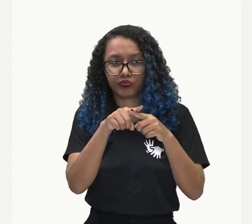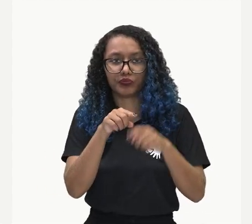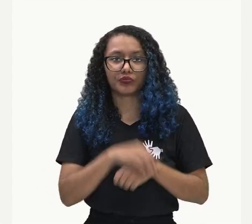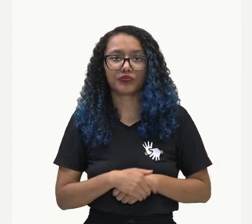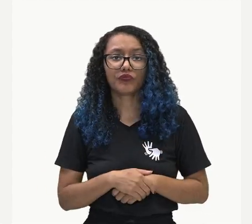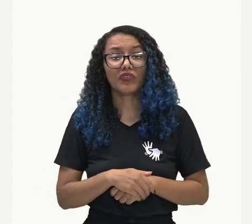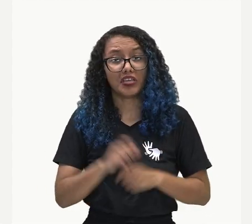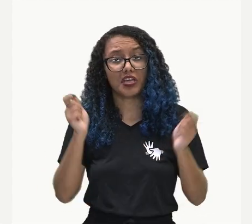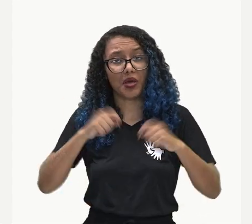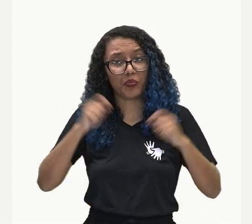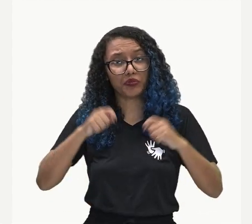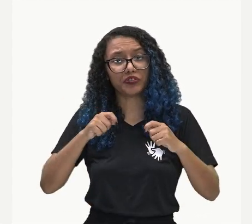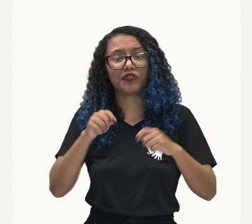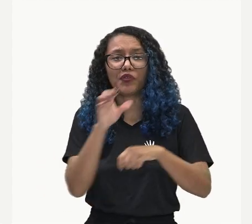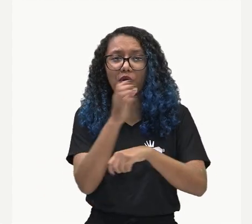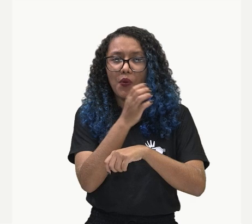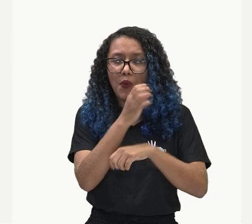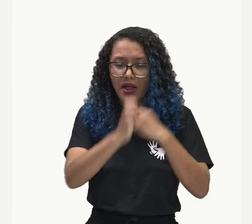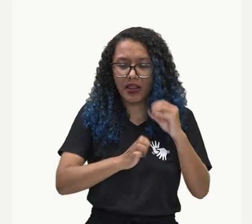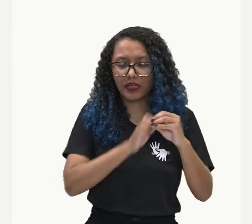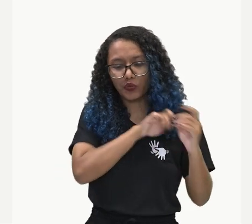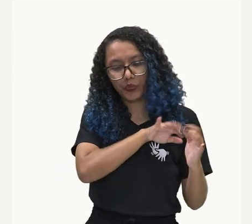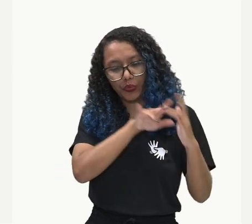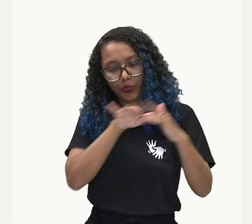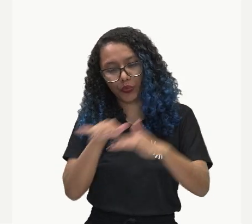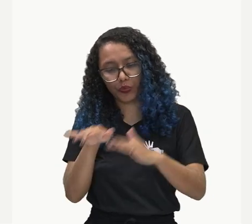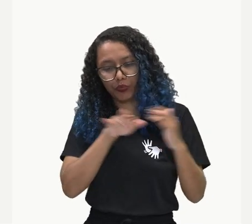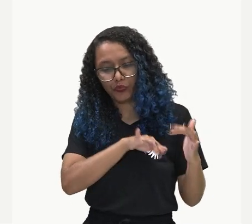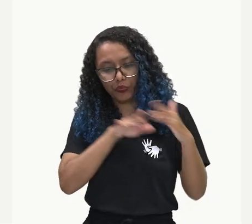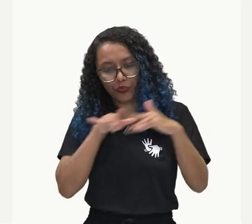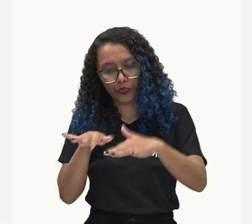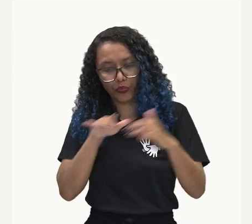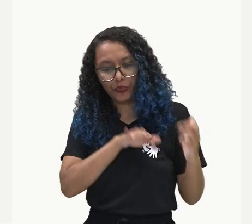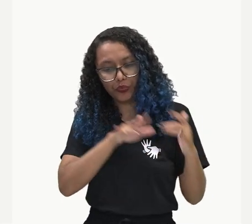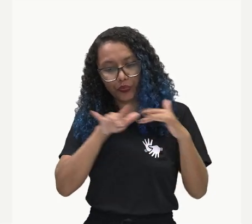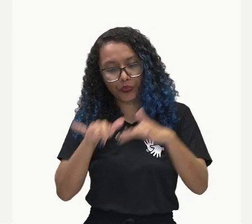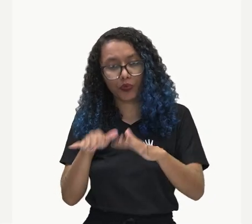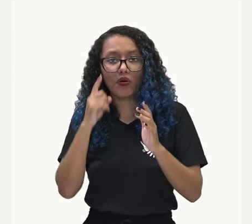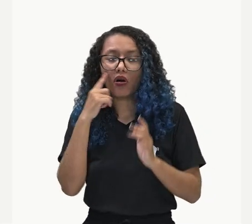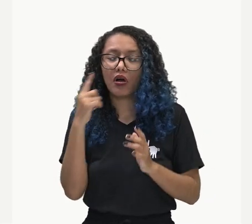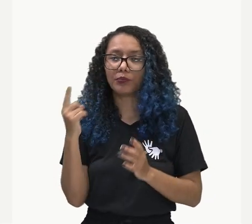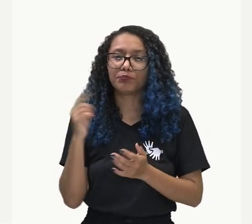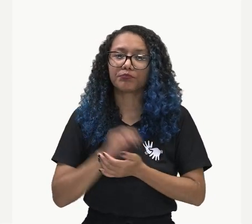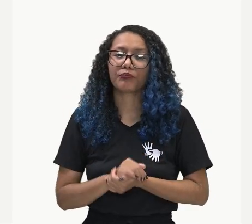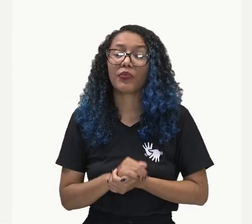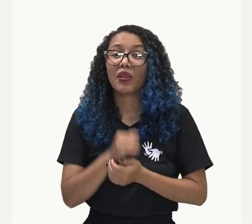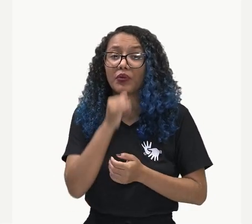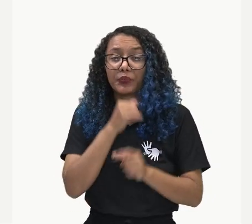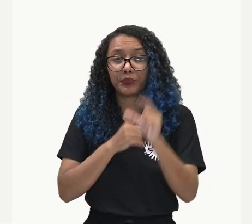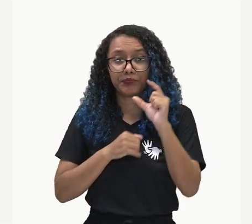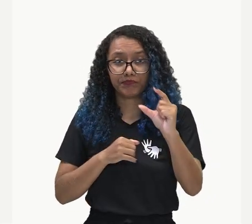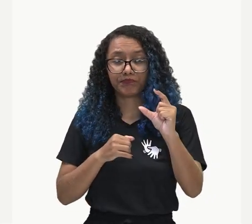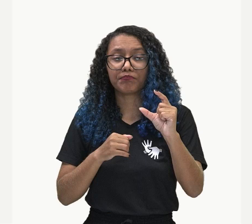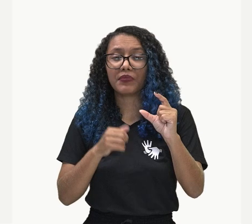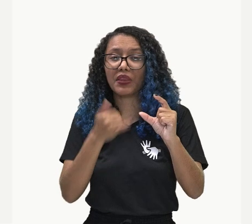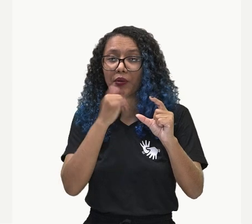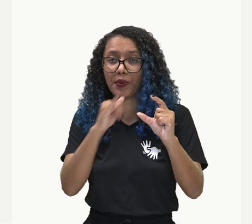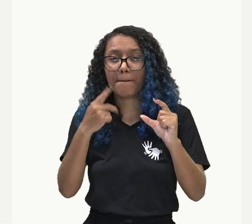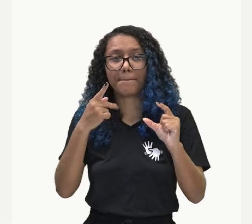de elétrons. Perceba aí que nessa imagem, nós temos uma pilha, que é a fonte da